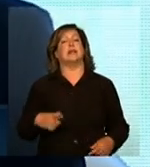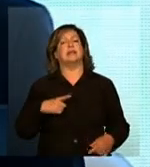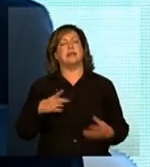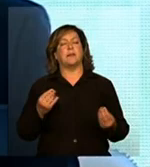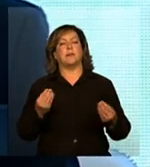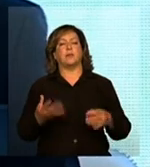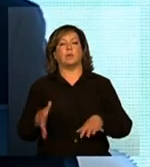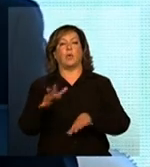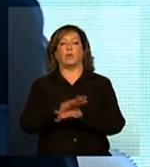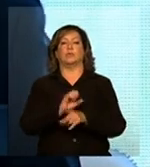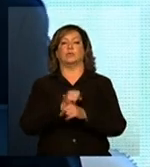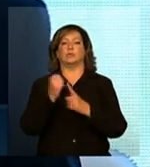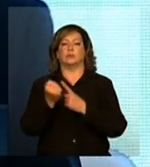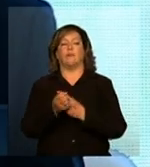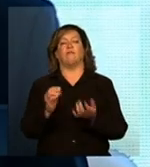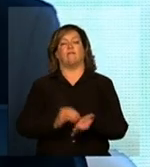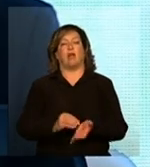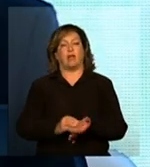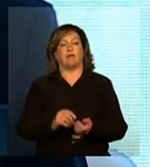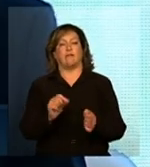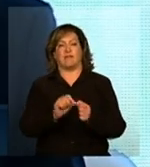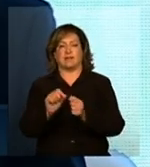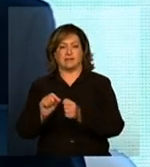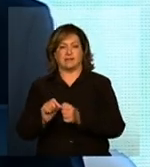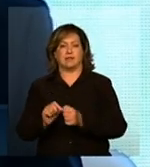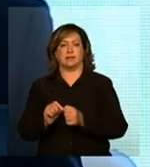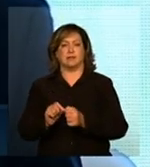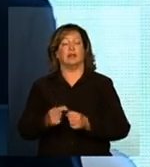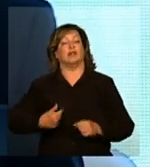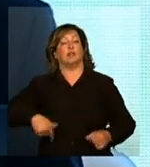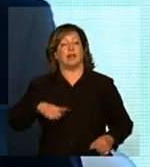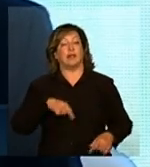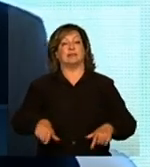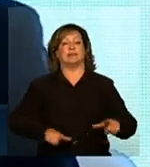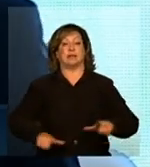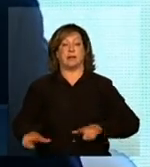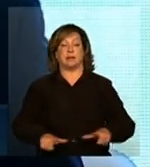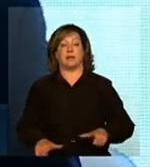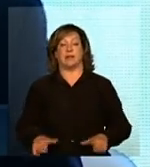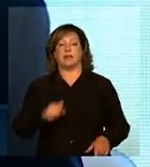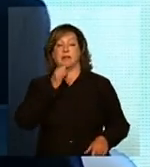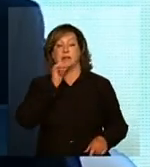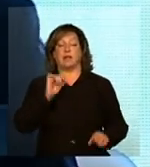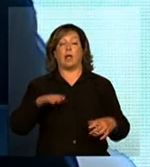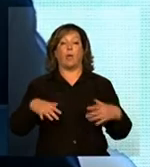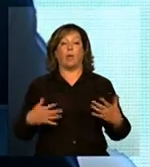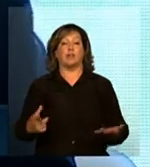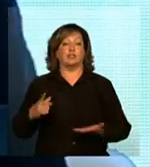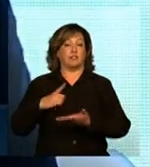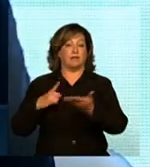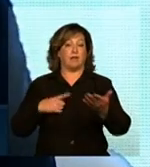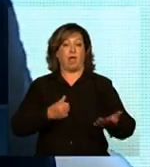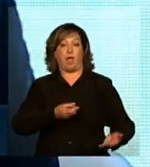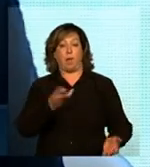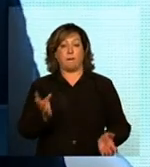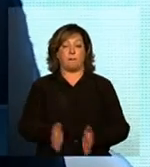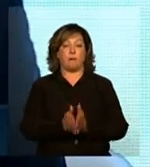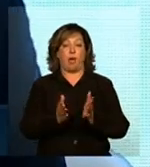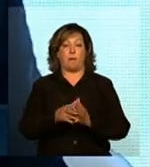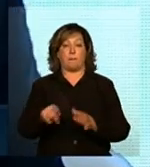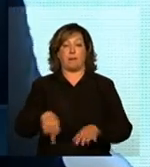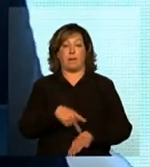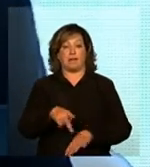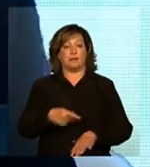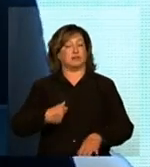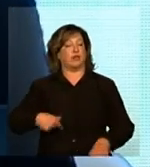social para fazer, é lógico que nós temos todo esse trabalho de que, enquanto houver alguém pobre no país,